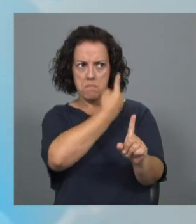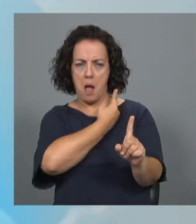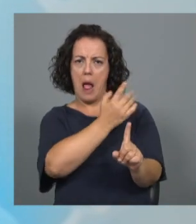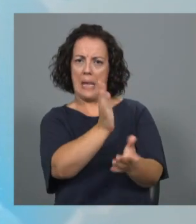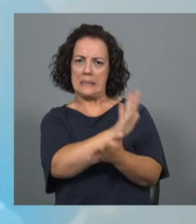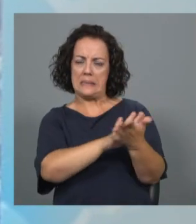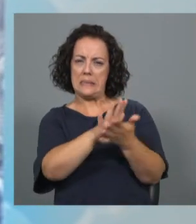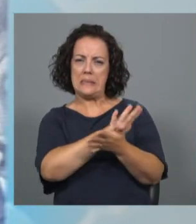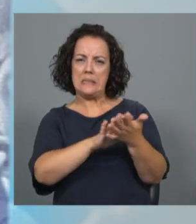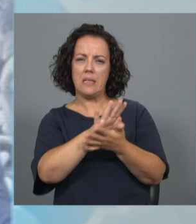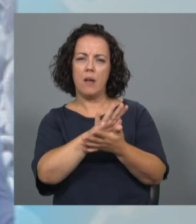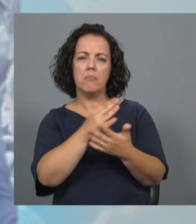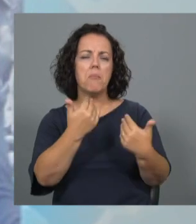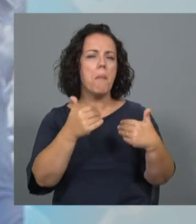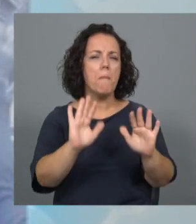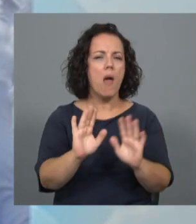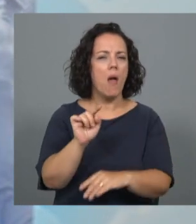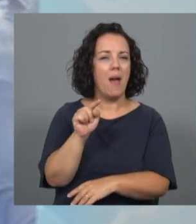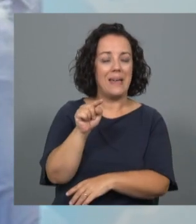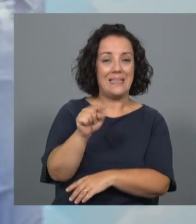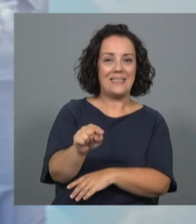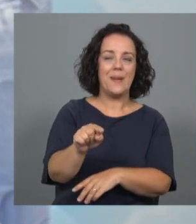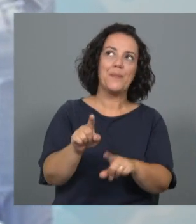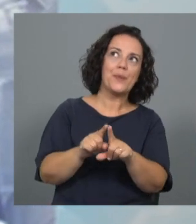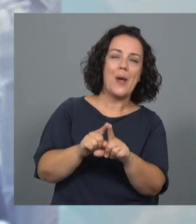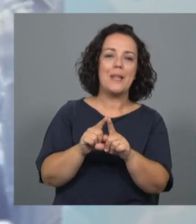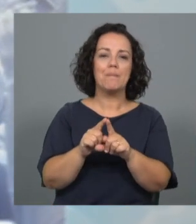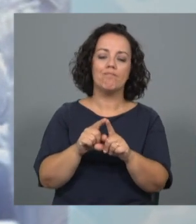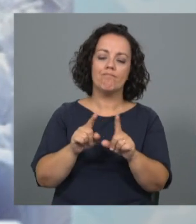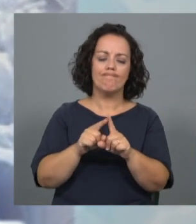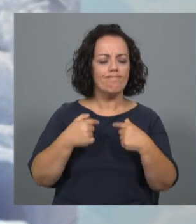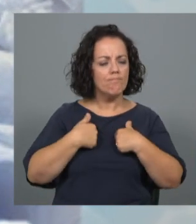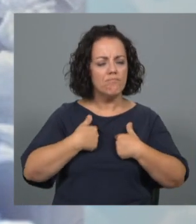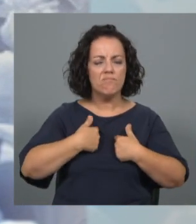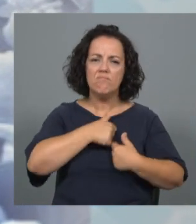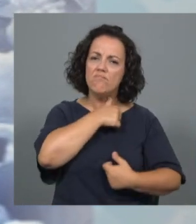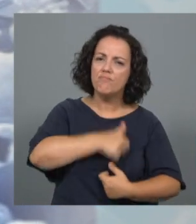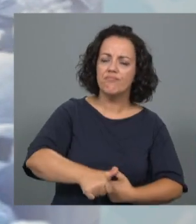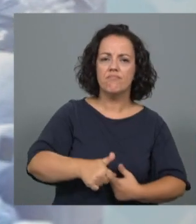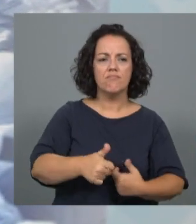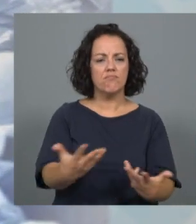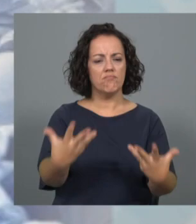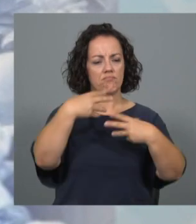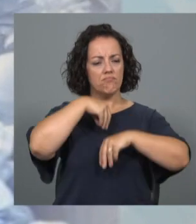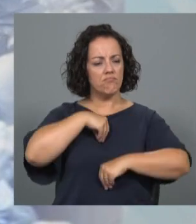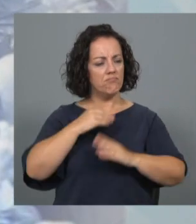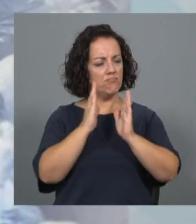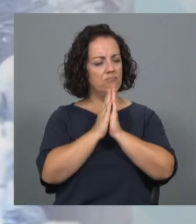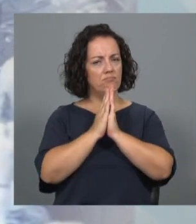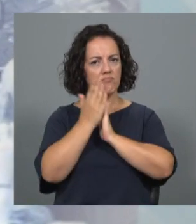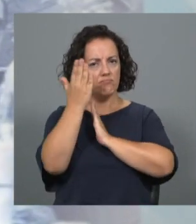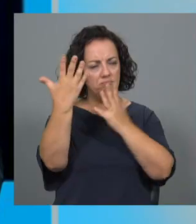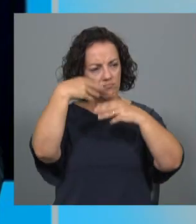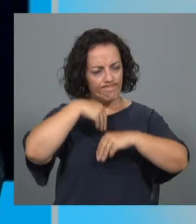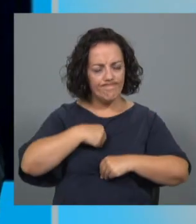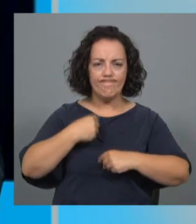quando falamos desta ousadia também de estar disponível para este anúncio de Evangelho, é tantas vezes com o exemplo de